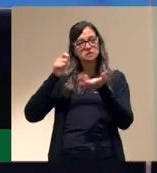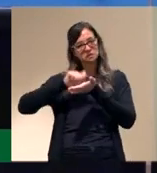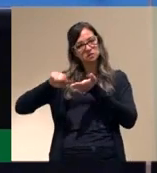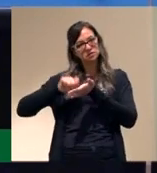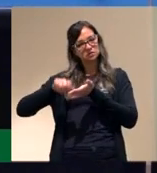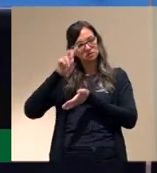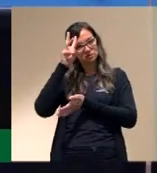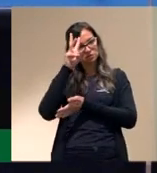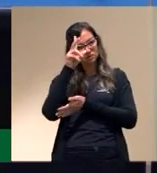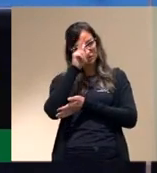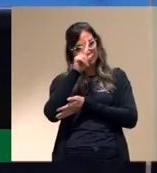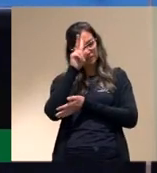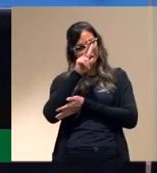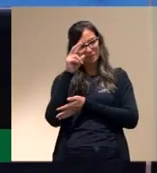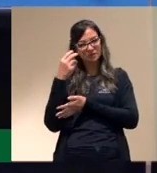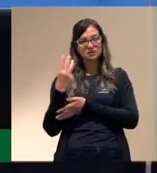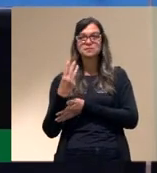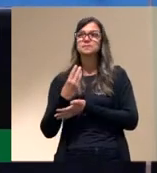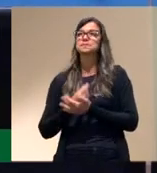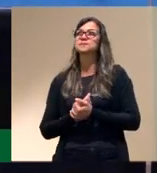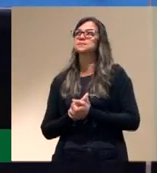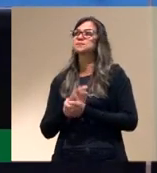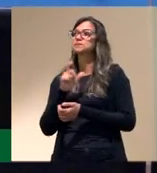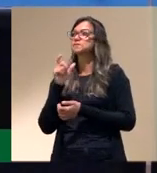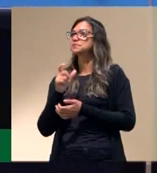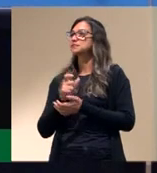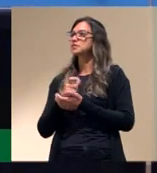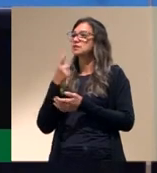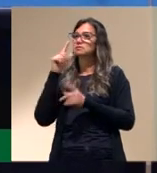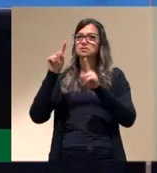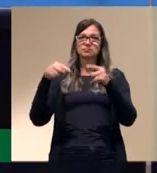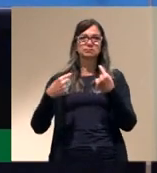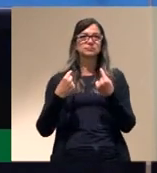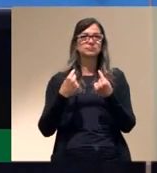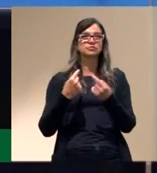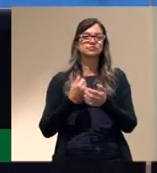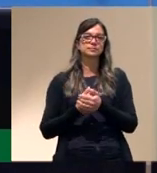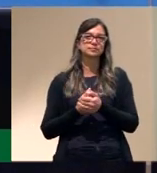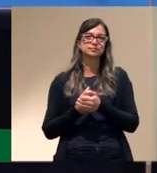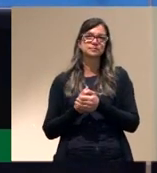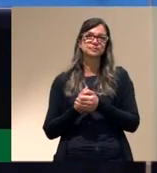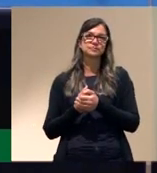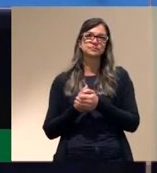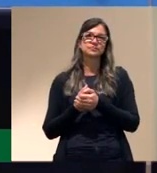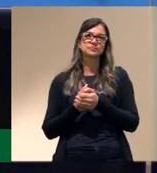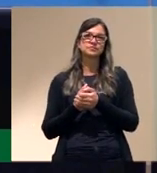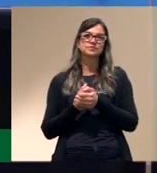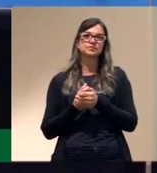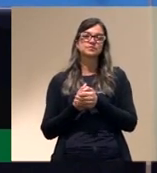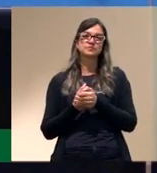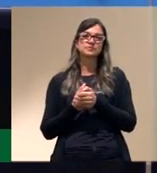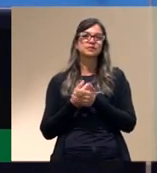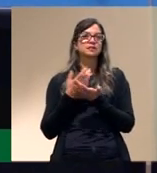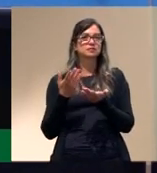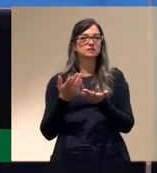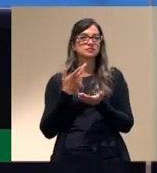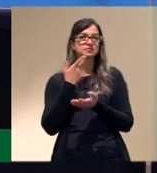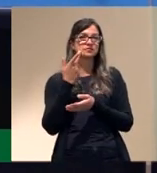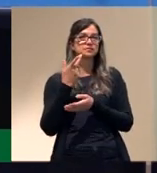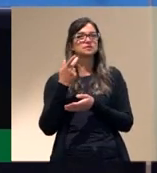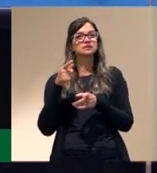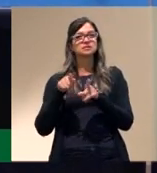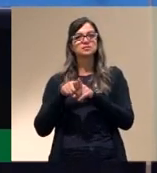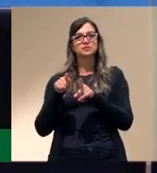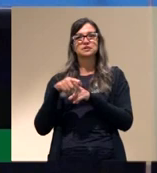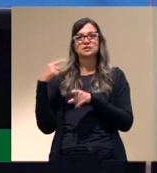que foi por causa daquele desafio da diretora, da Sônia Fernandes, dizendo, tá, não é, a gente sabe o que não é, mas então agora diz para a